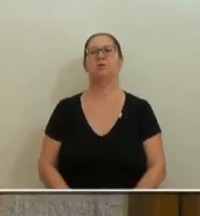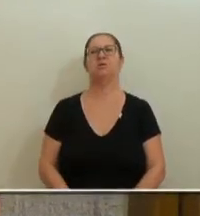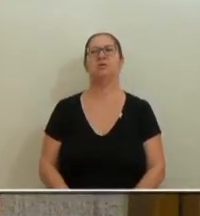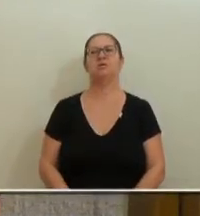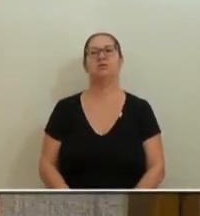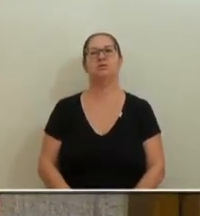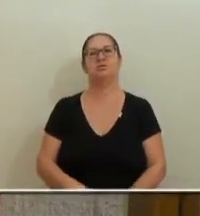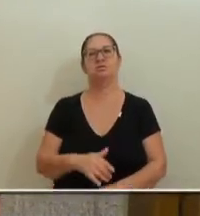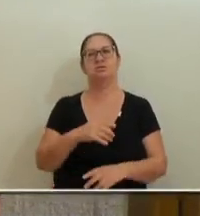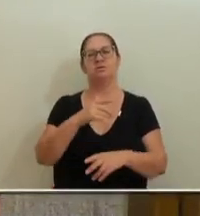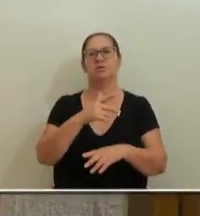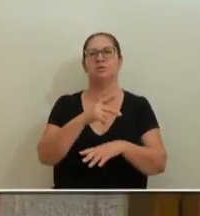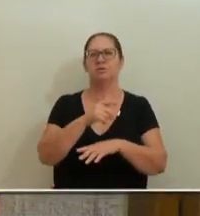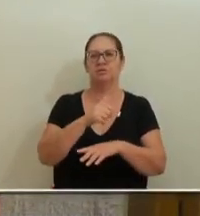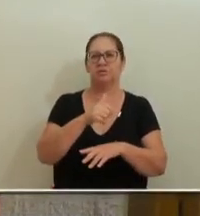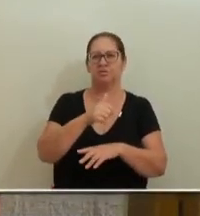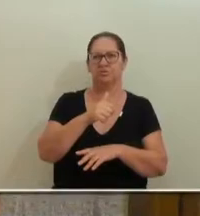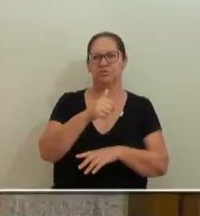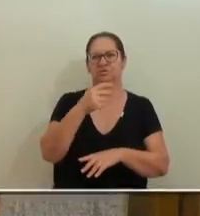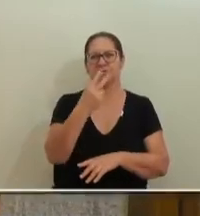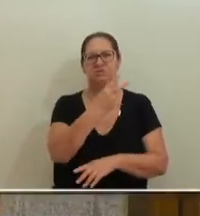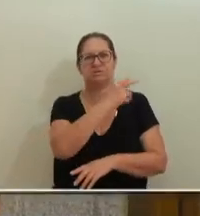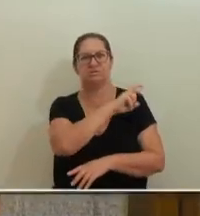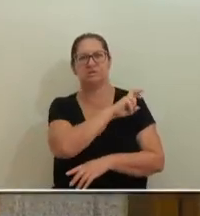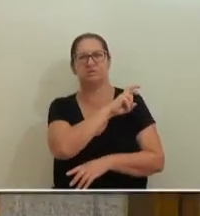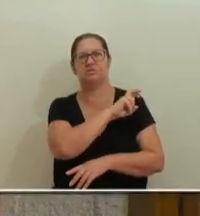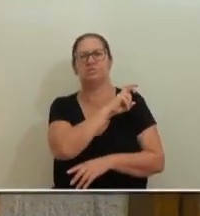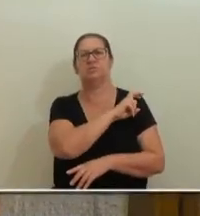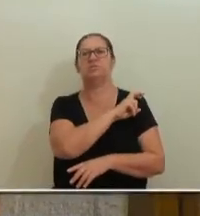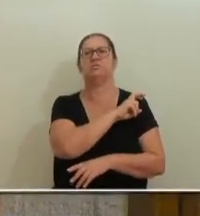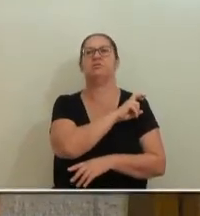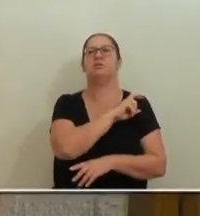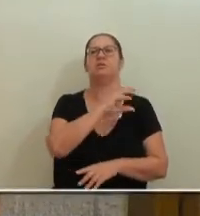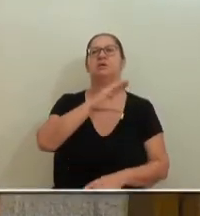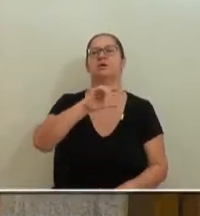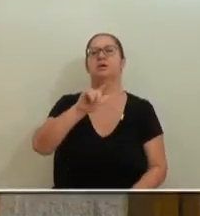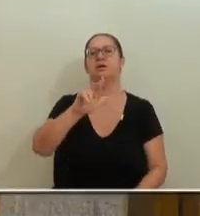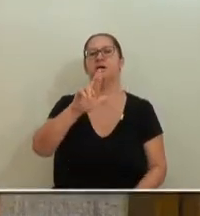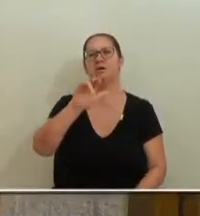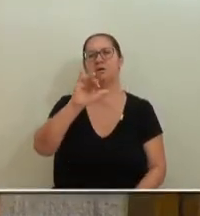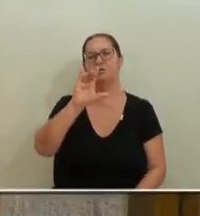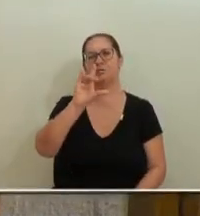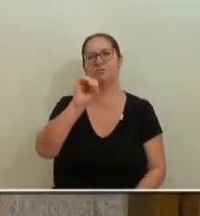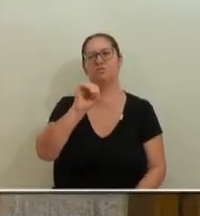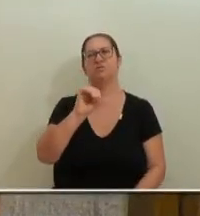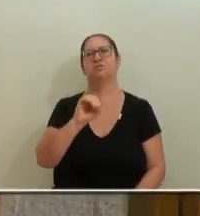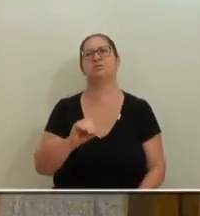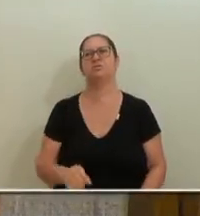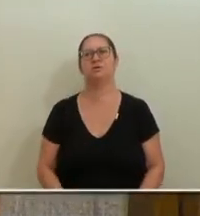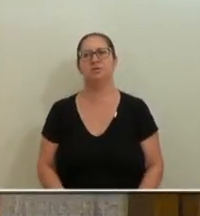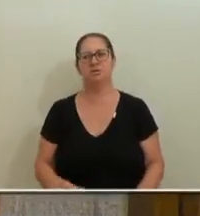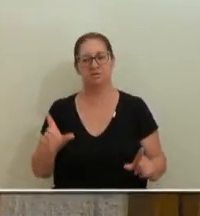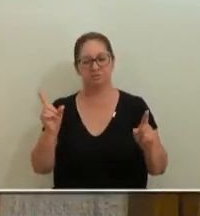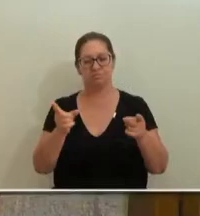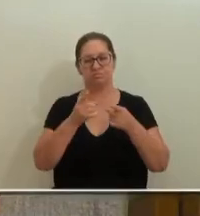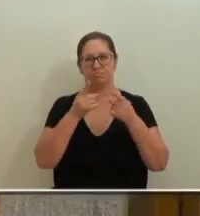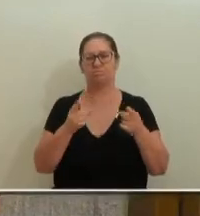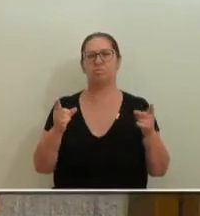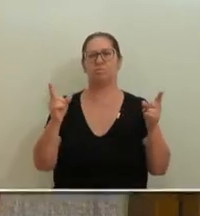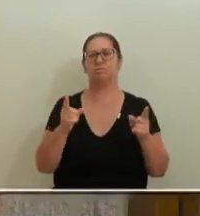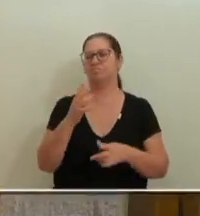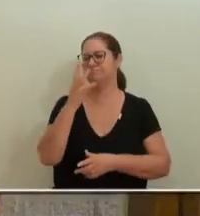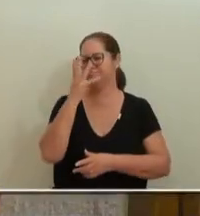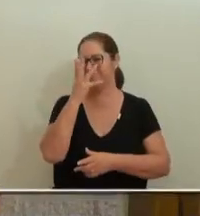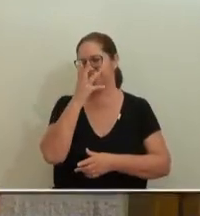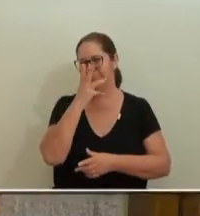pelo mestre de música, segundo-tenente Cláudio Márcio Araújo da Luz. Interpretação brilhante das músicas Let Me